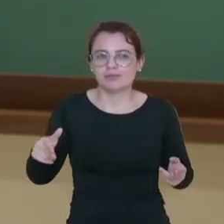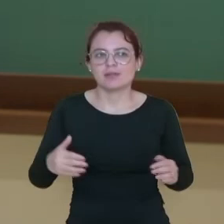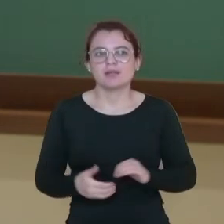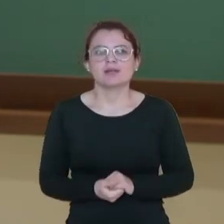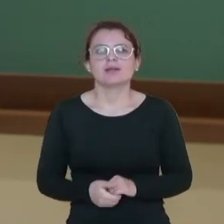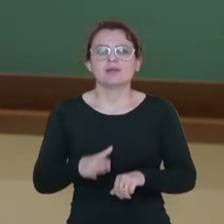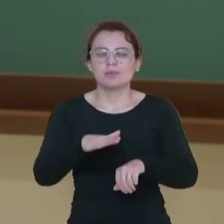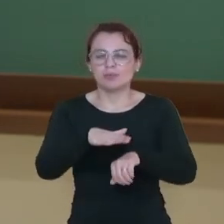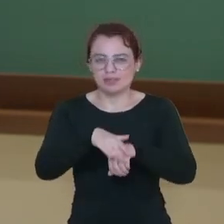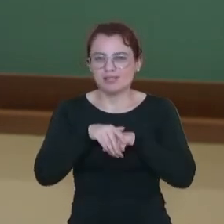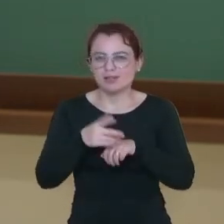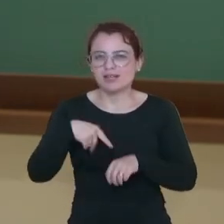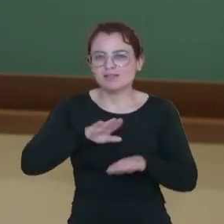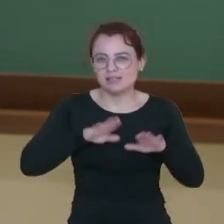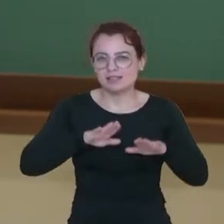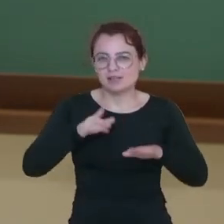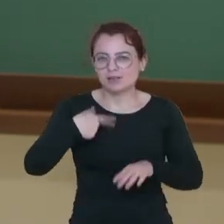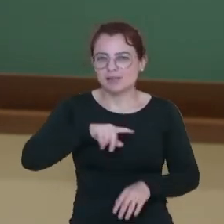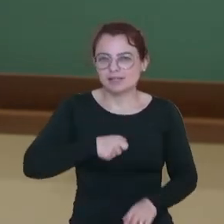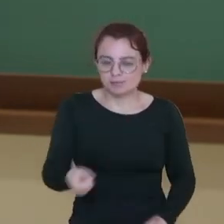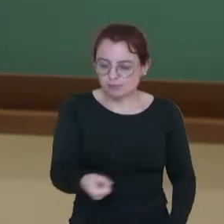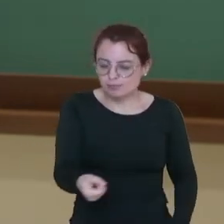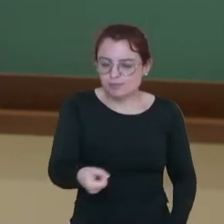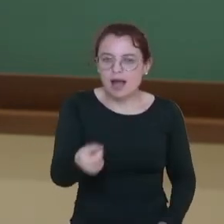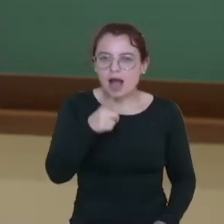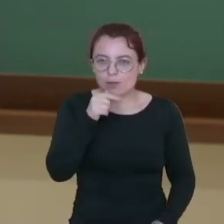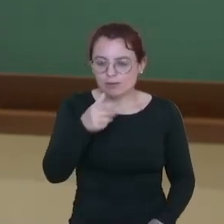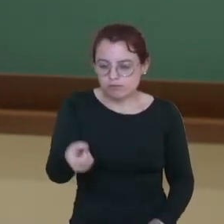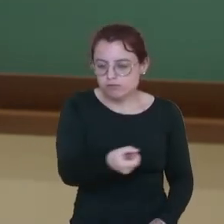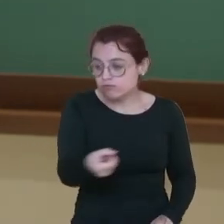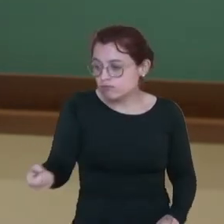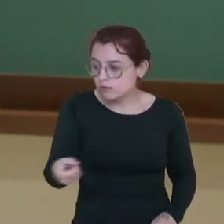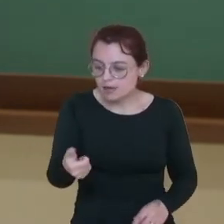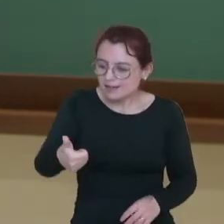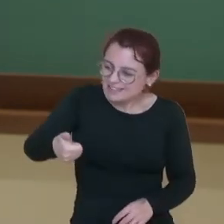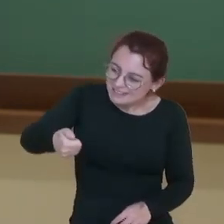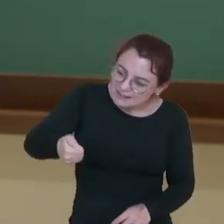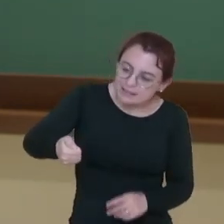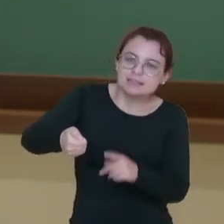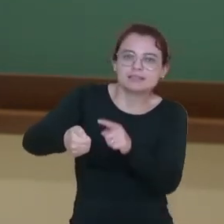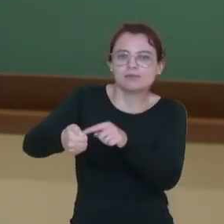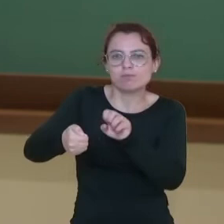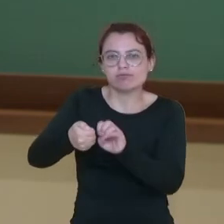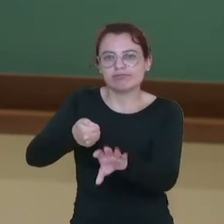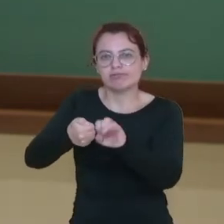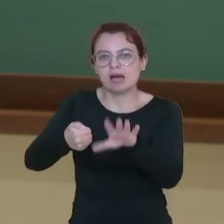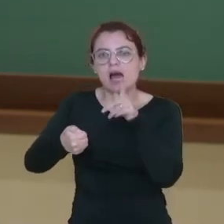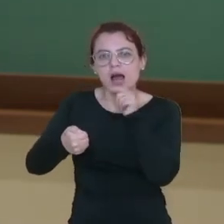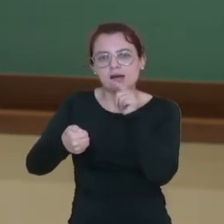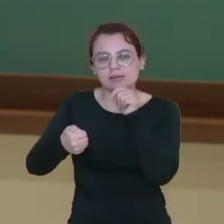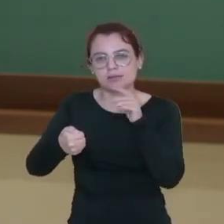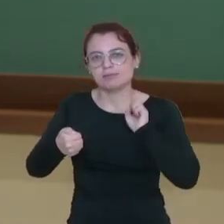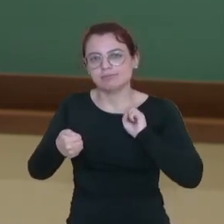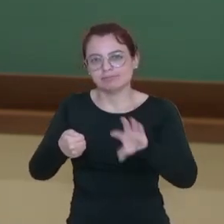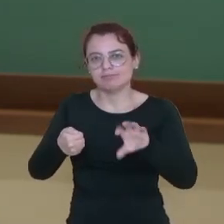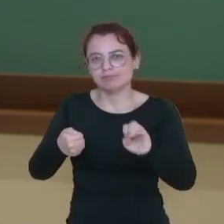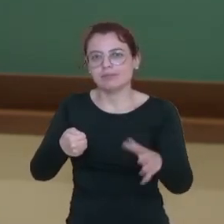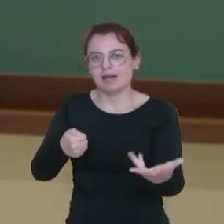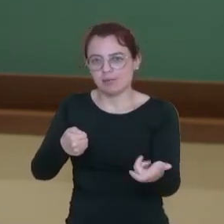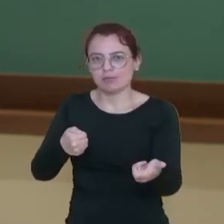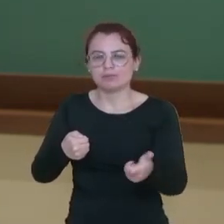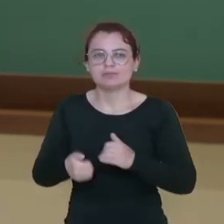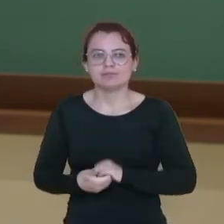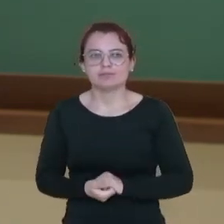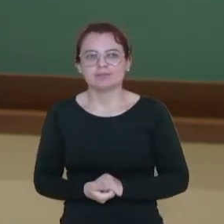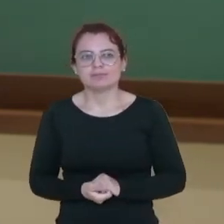fecho a mangueira, eu diminuo a área, aumenta a velocidade. A equação, então, de Bernoulli, como eu já mencionei,